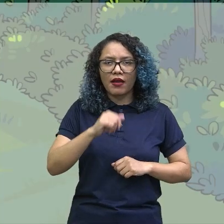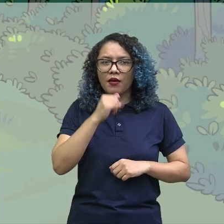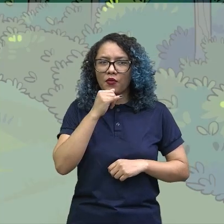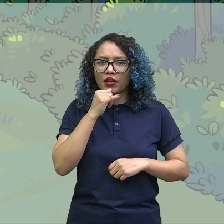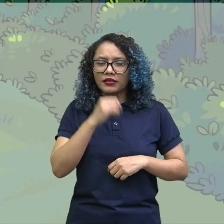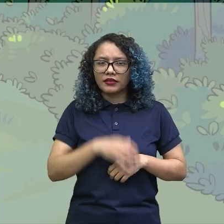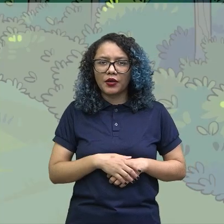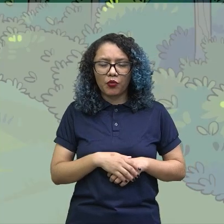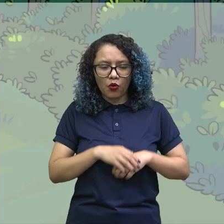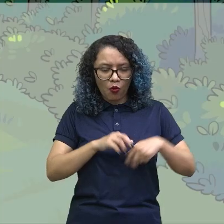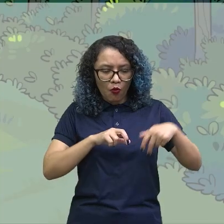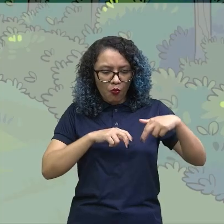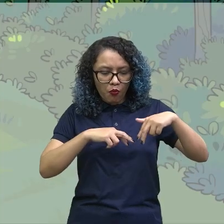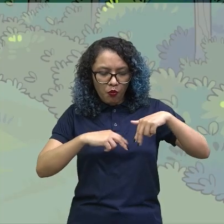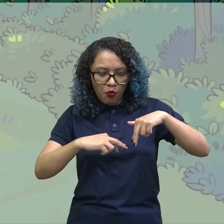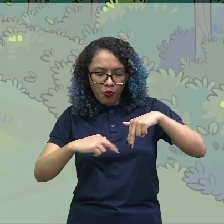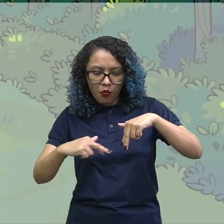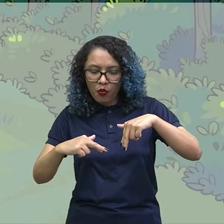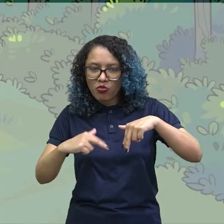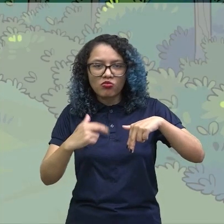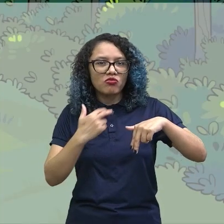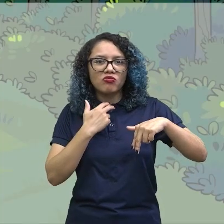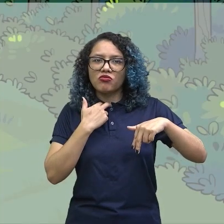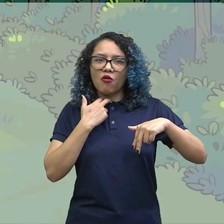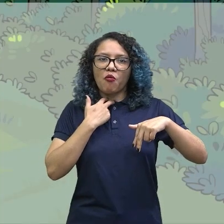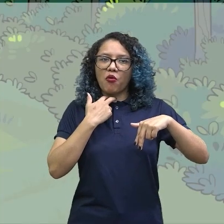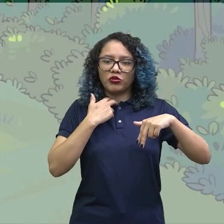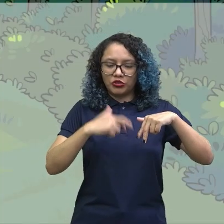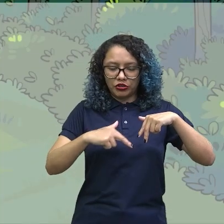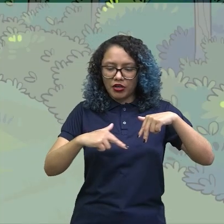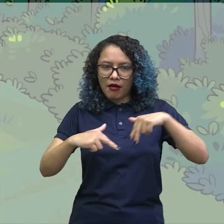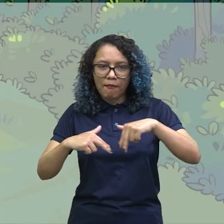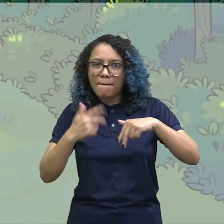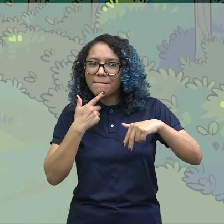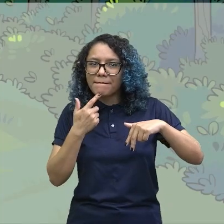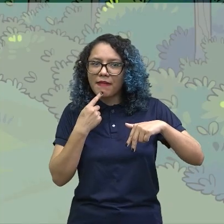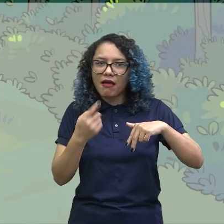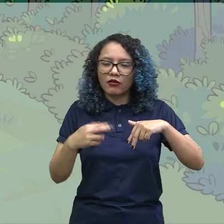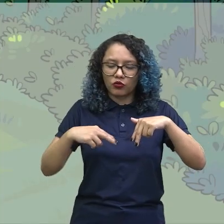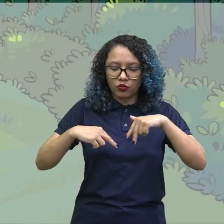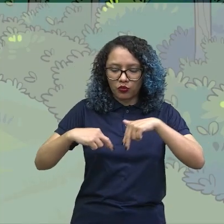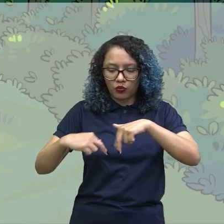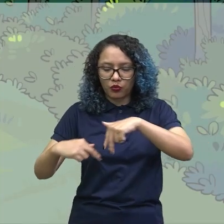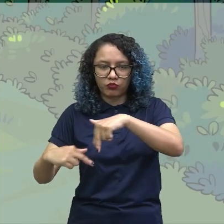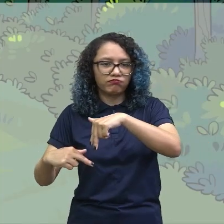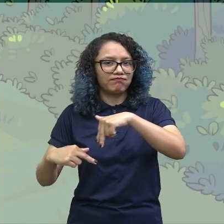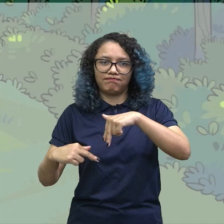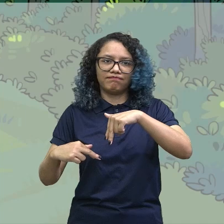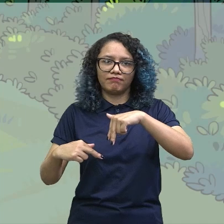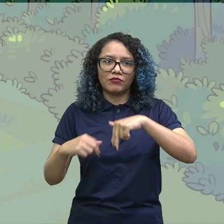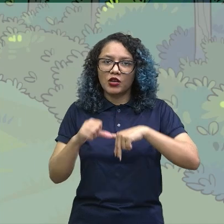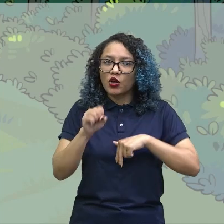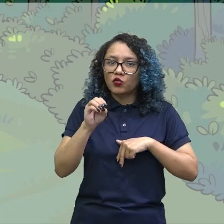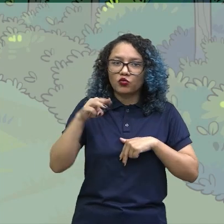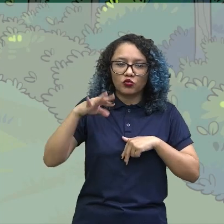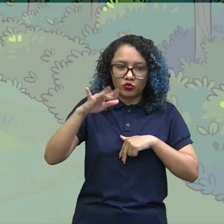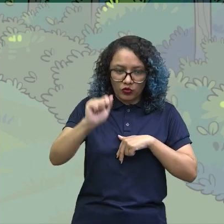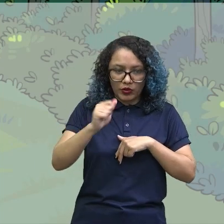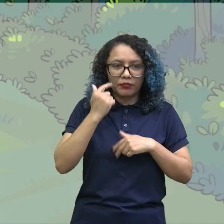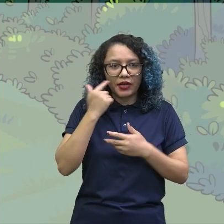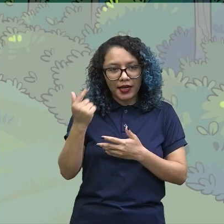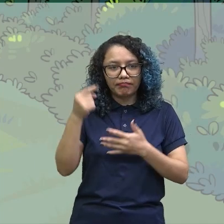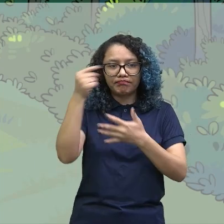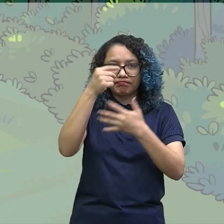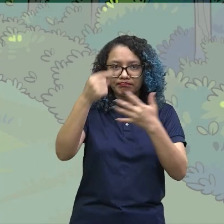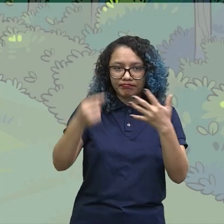podia passar sobre as pessoas de outra casta. Então, assim, era a sociedade de casta, certo? Muito